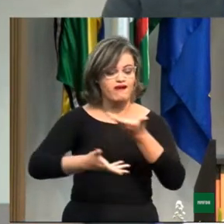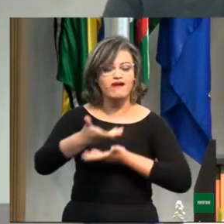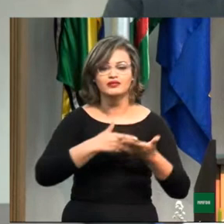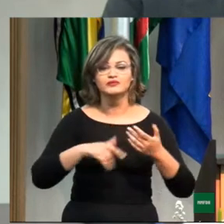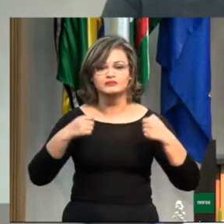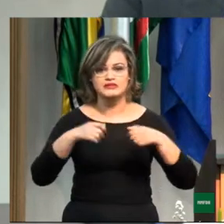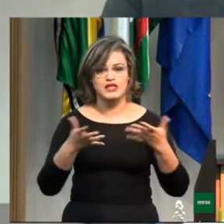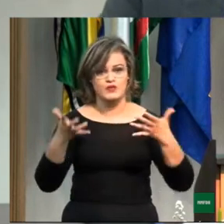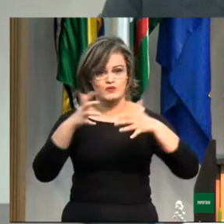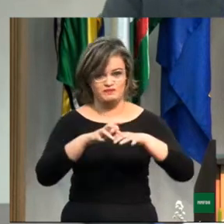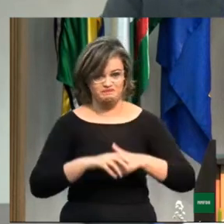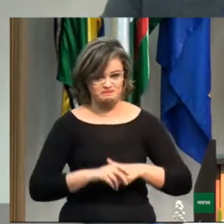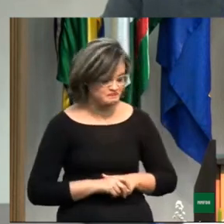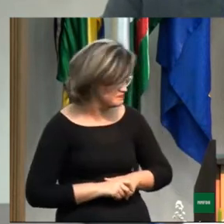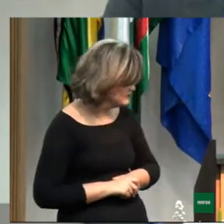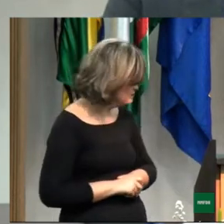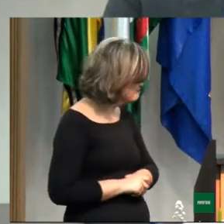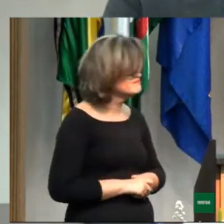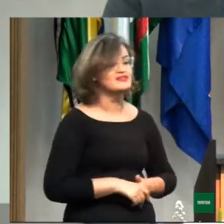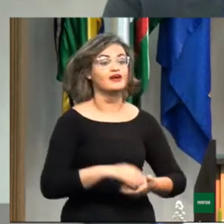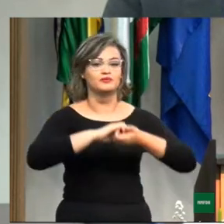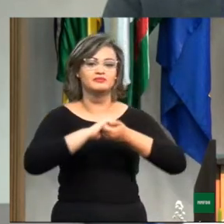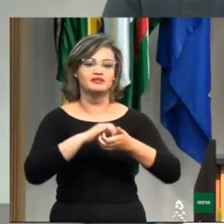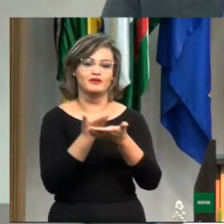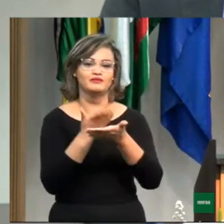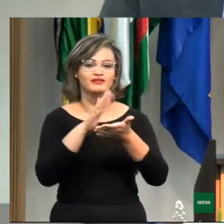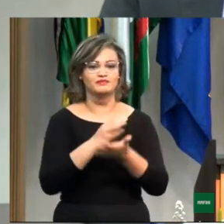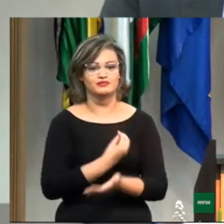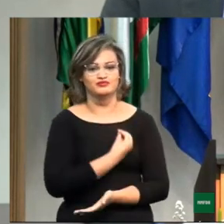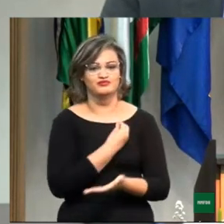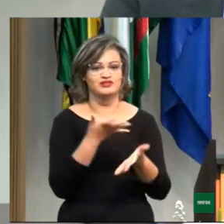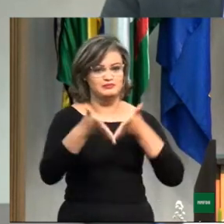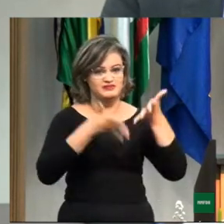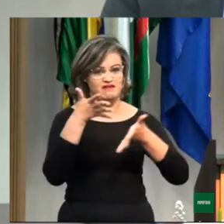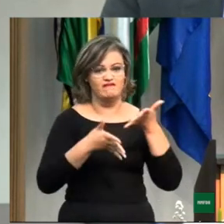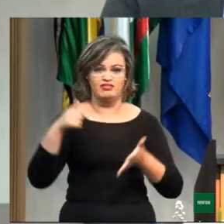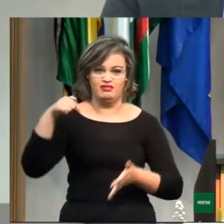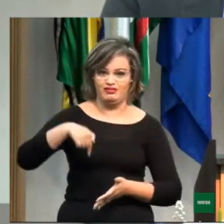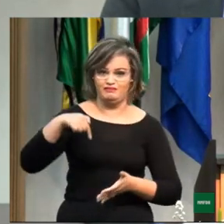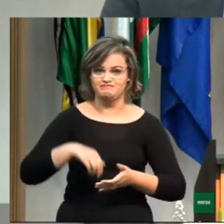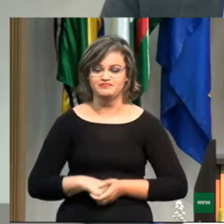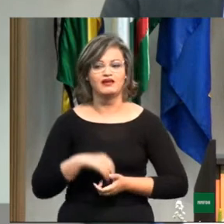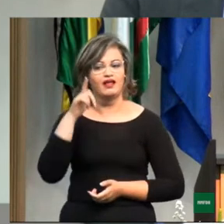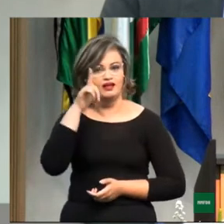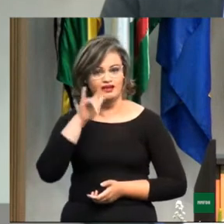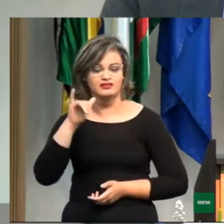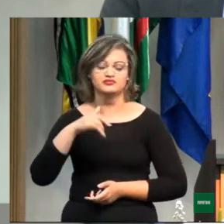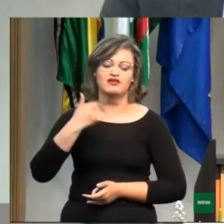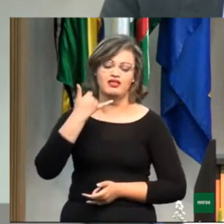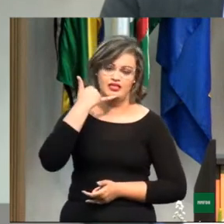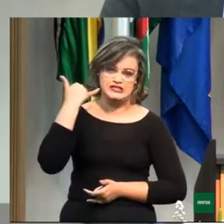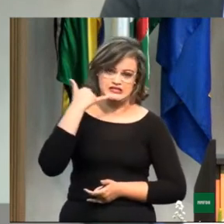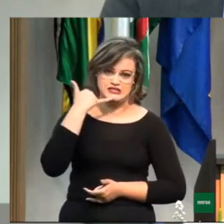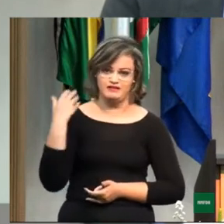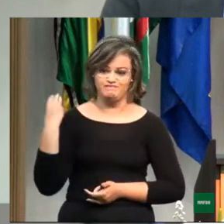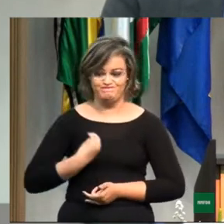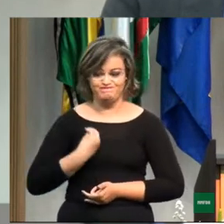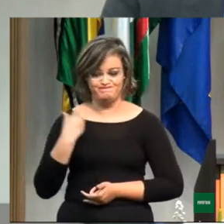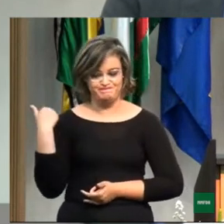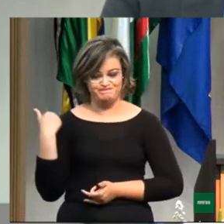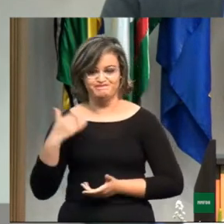nossos intérpretes de Libras, que estão fazendo a interpretação, levando a mensagem para a comunidade